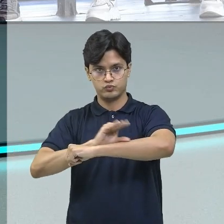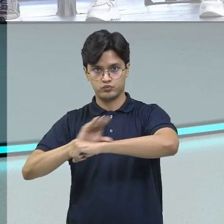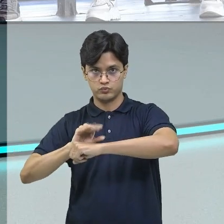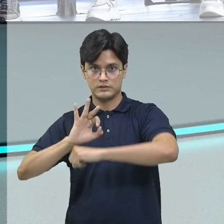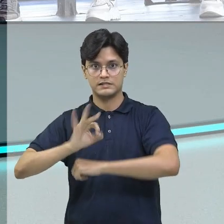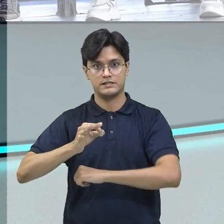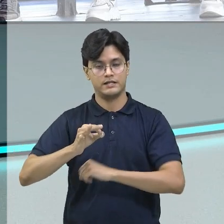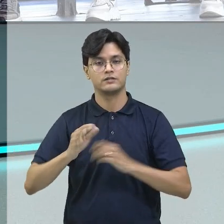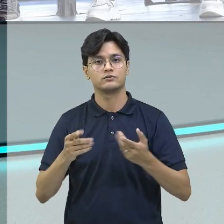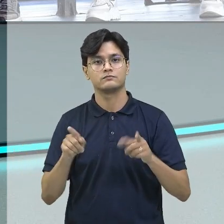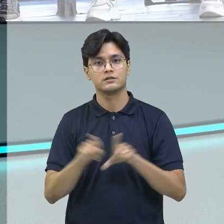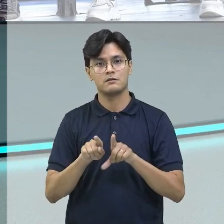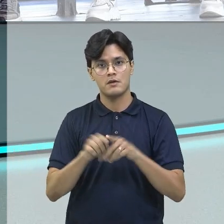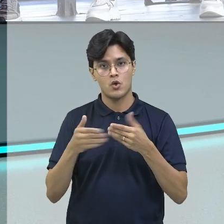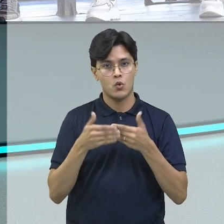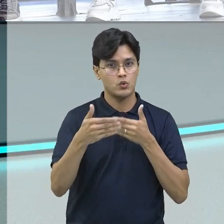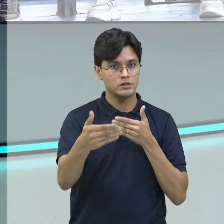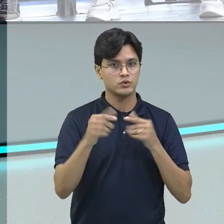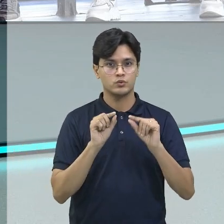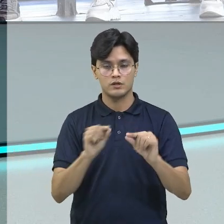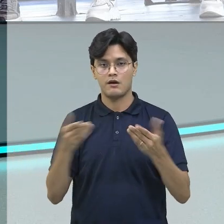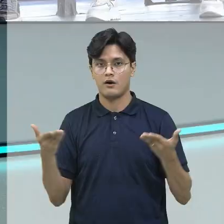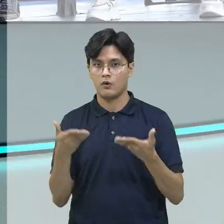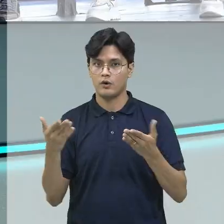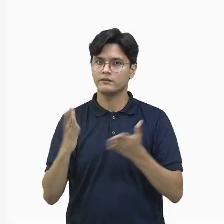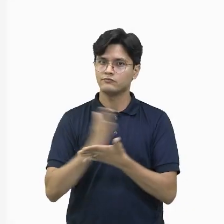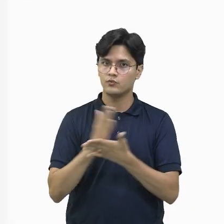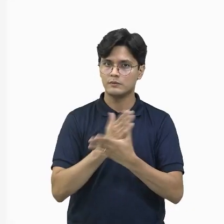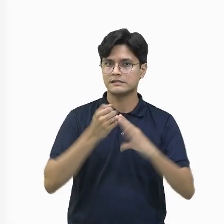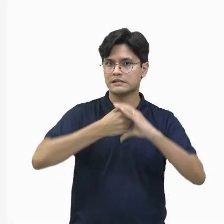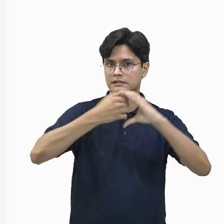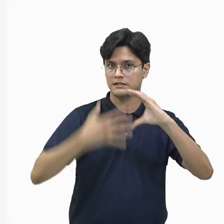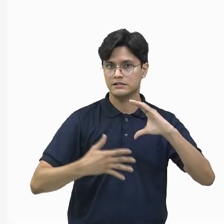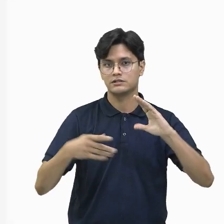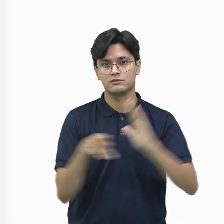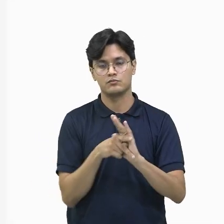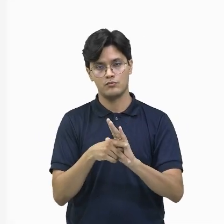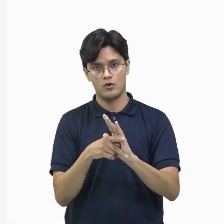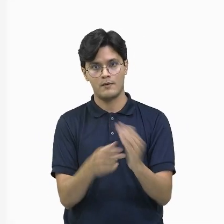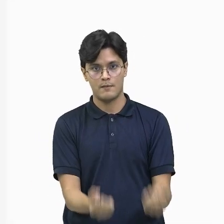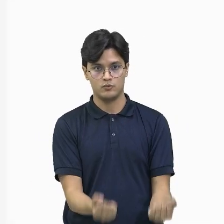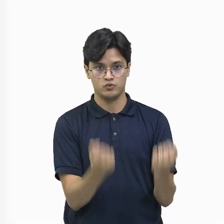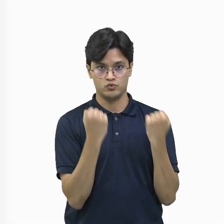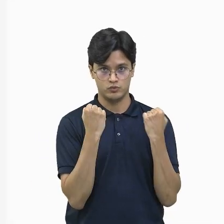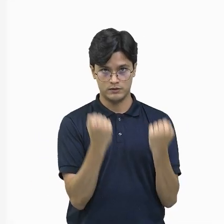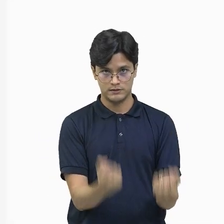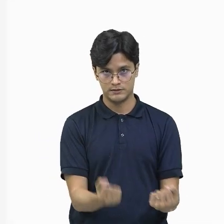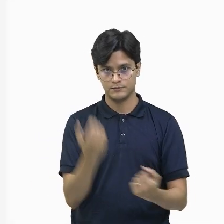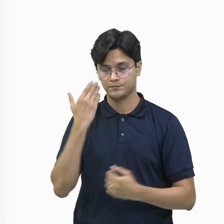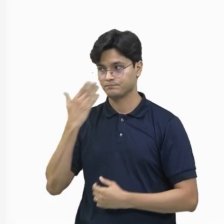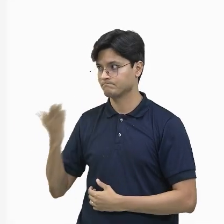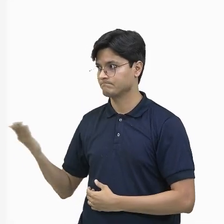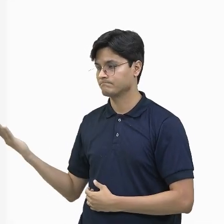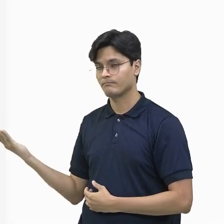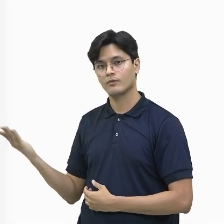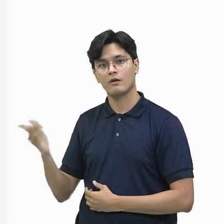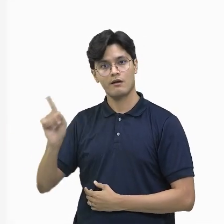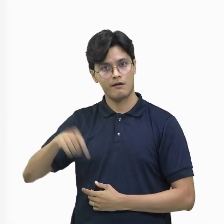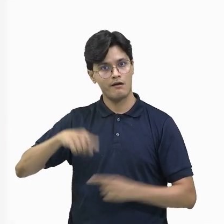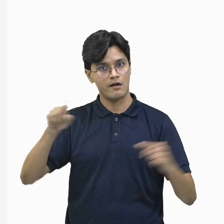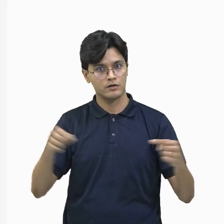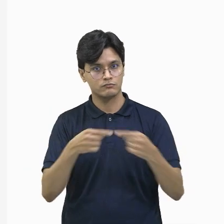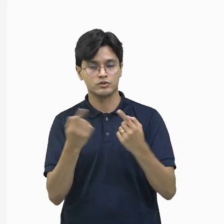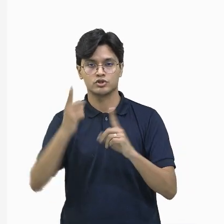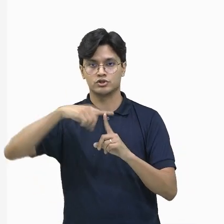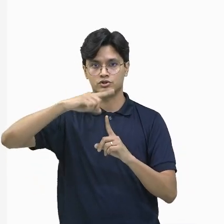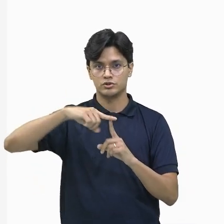bem, prosseguindo, vamos ver aí algumas características da musculação. Então, a musculação é uma forma de exercício